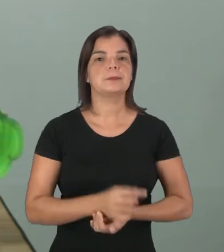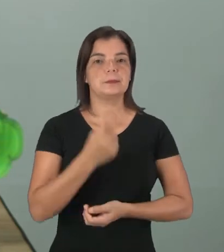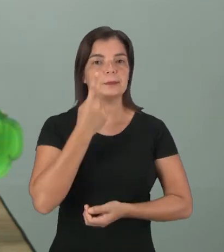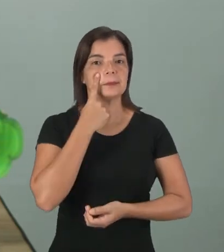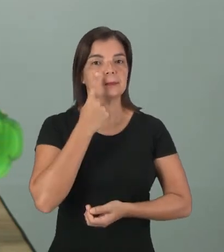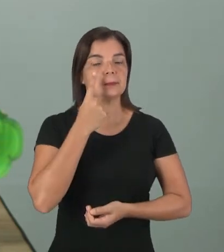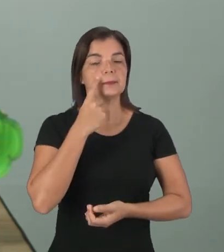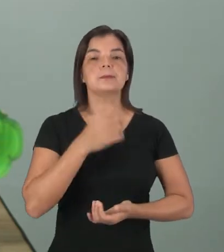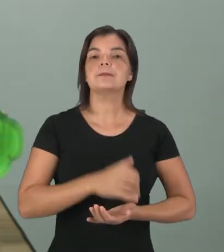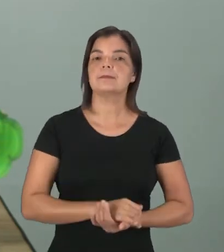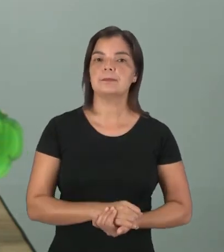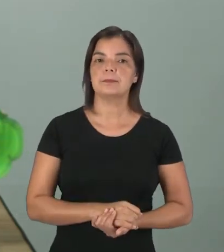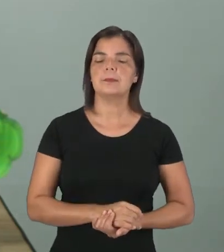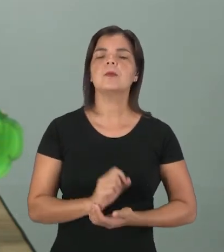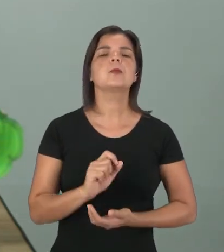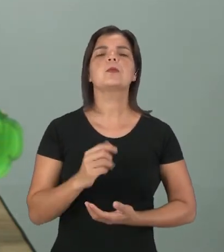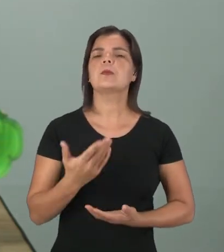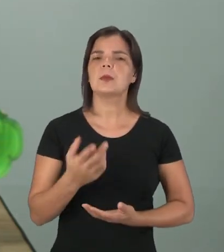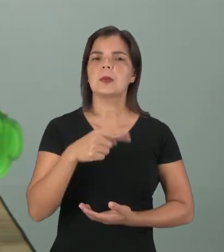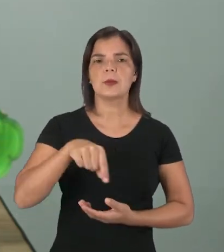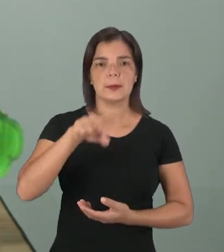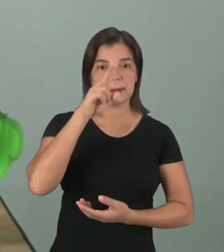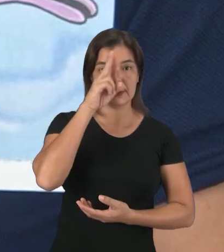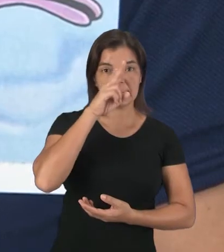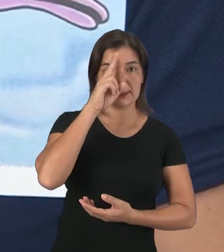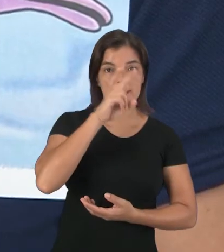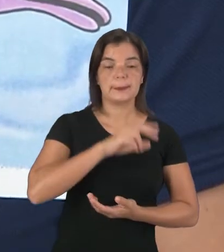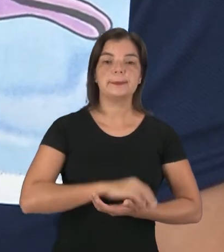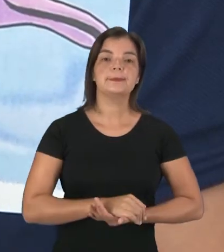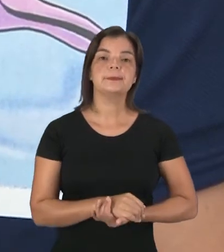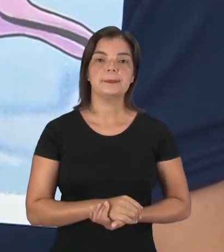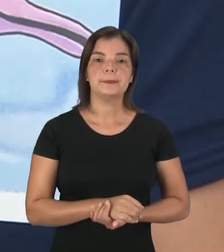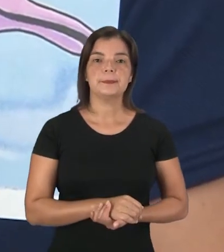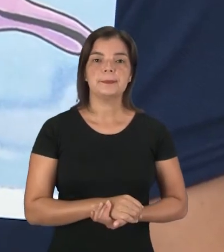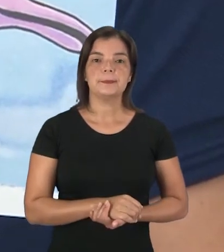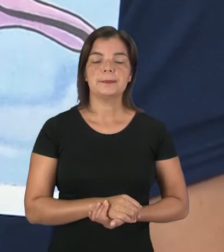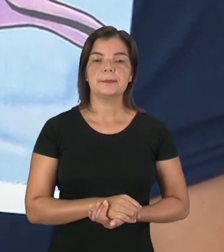só. E esse, vocês lembram?